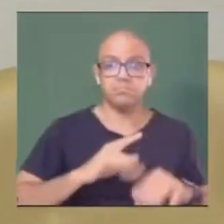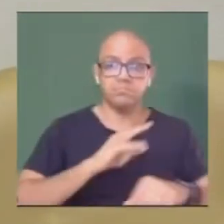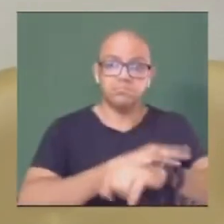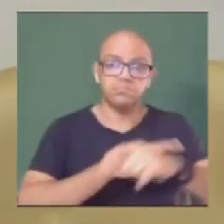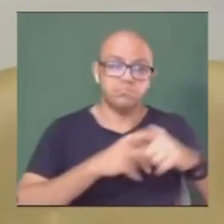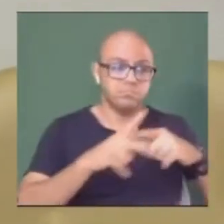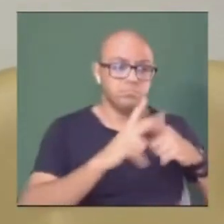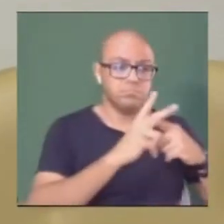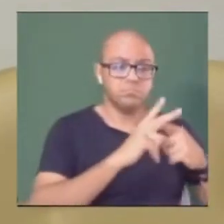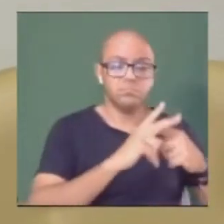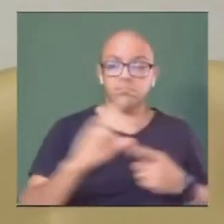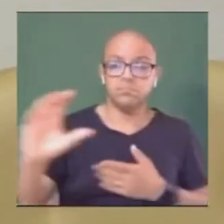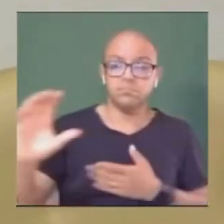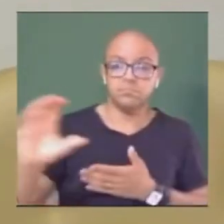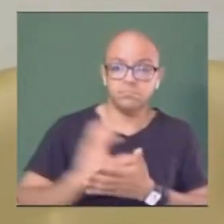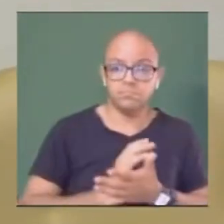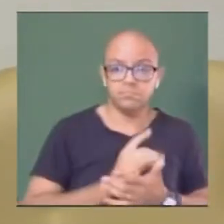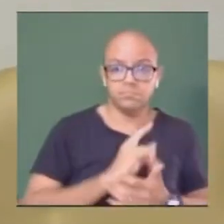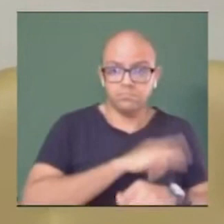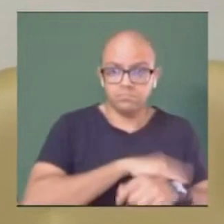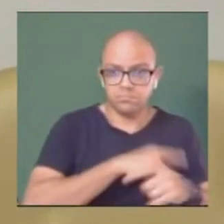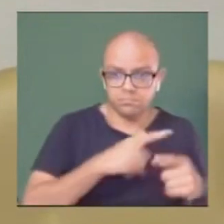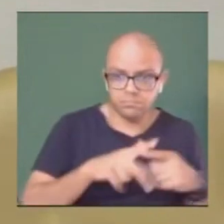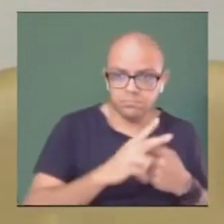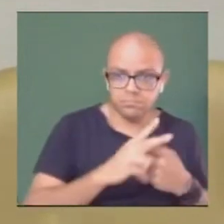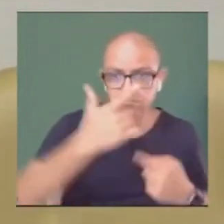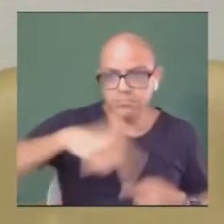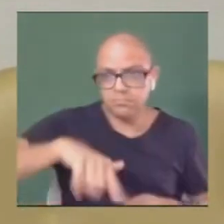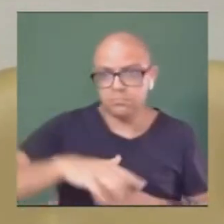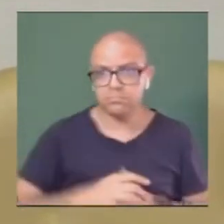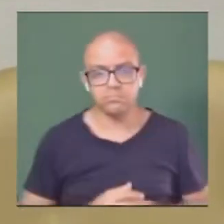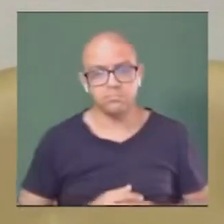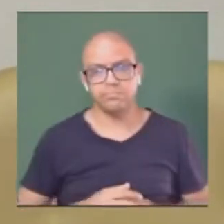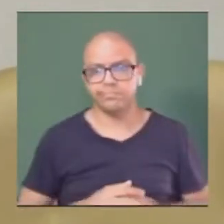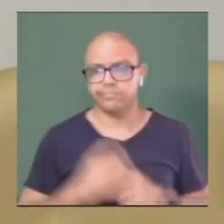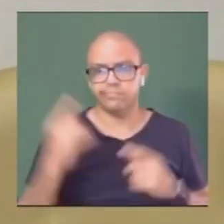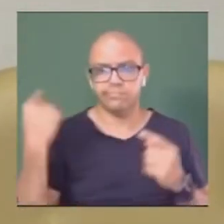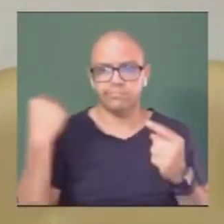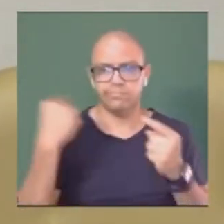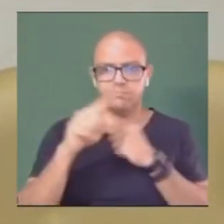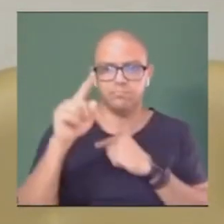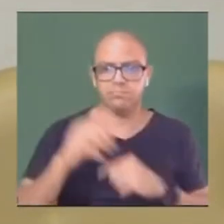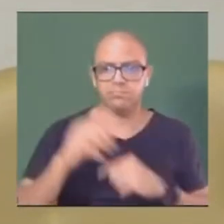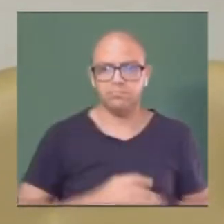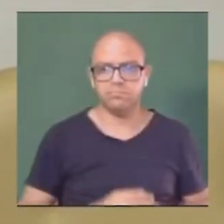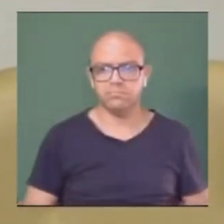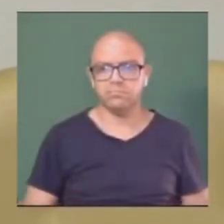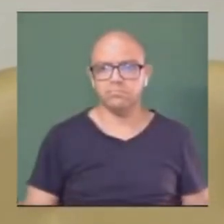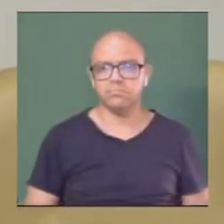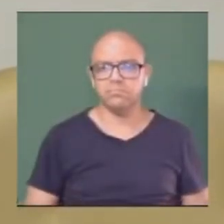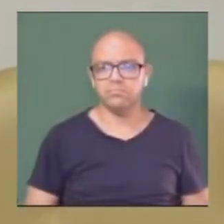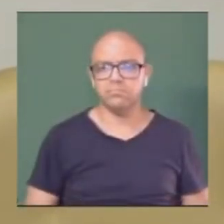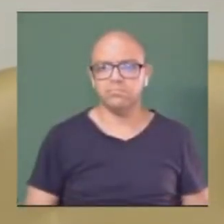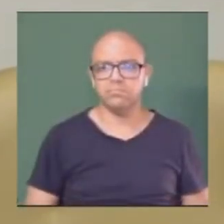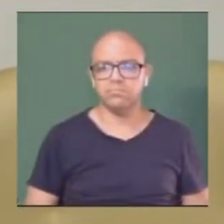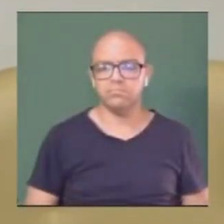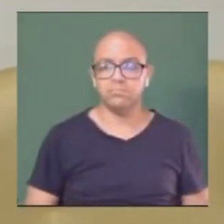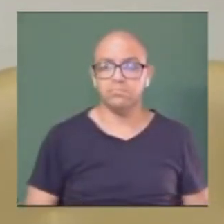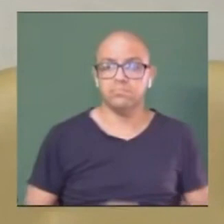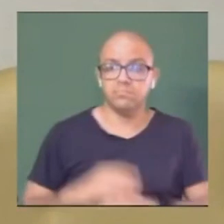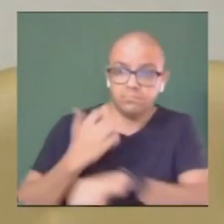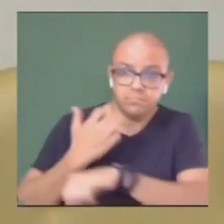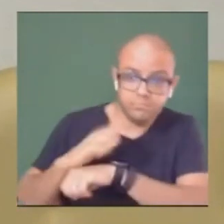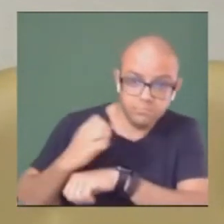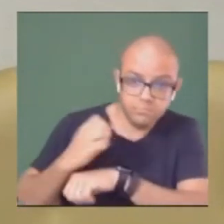verba para reformar banheiro de novo não tem lógica isso né números de Estagiários por sala a gente